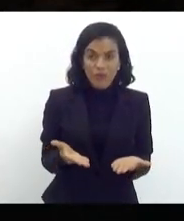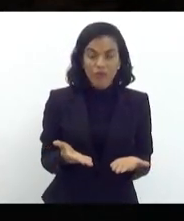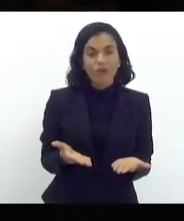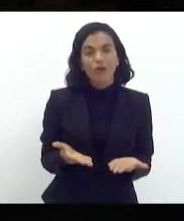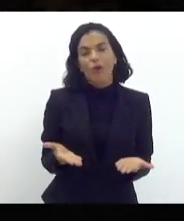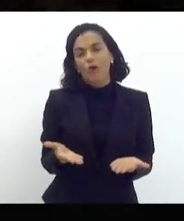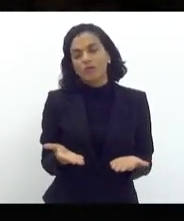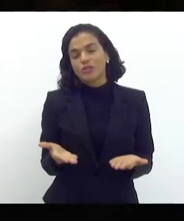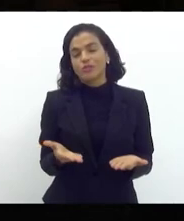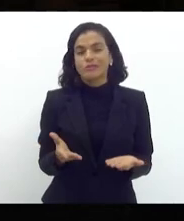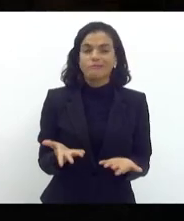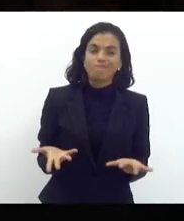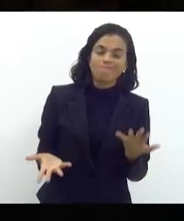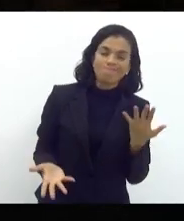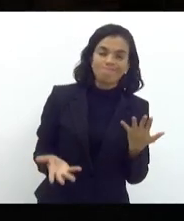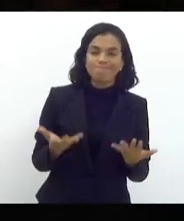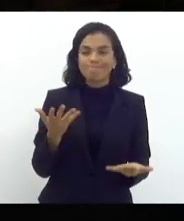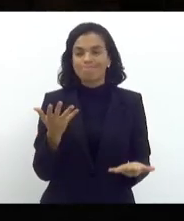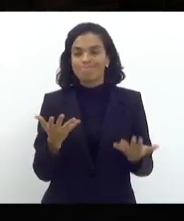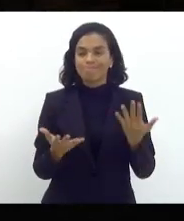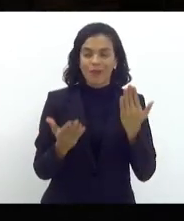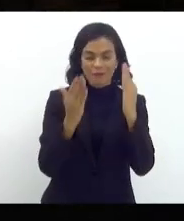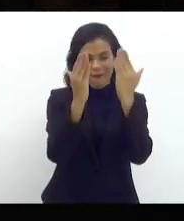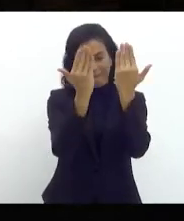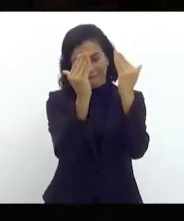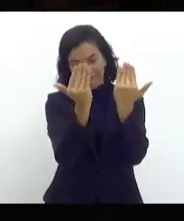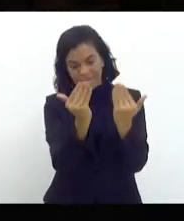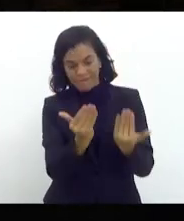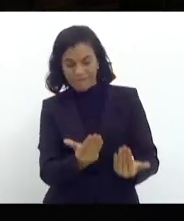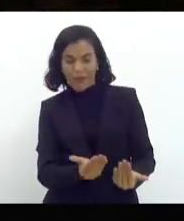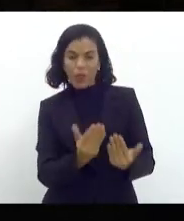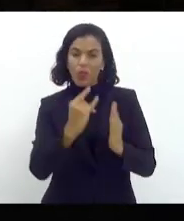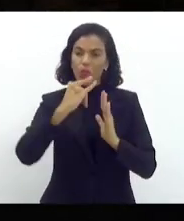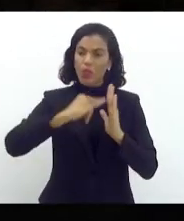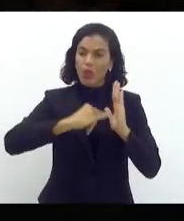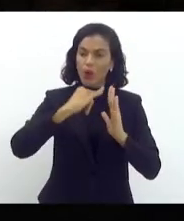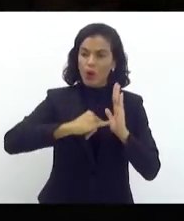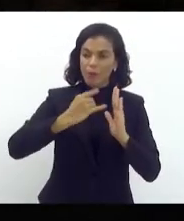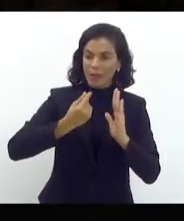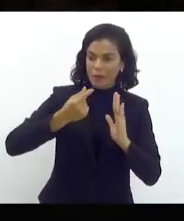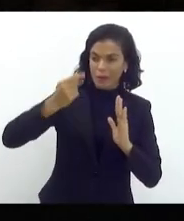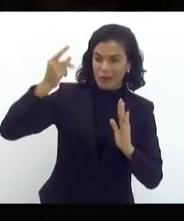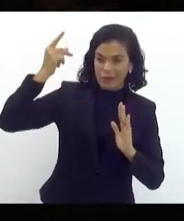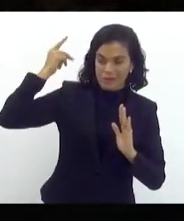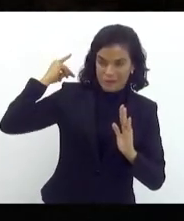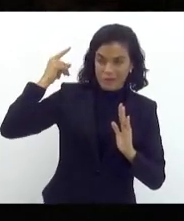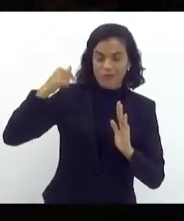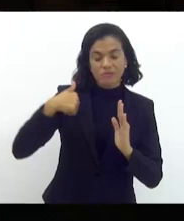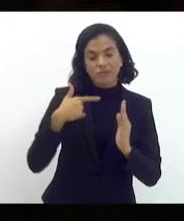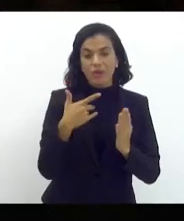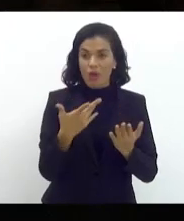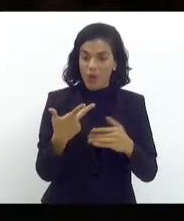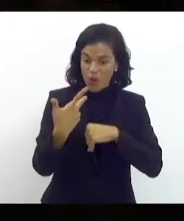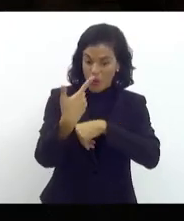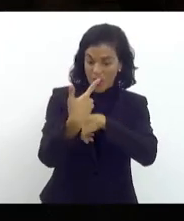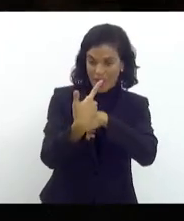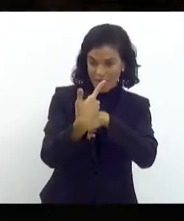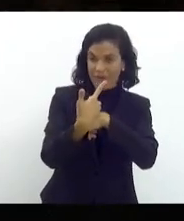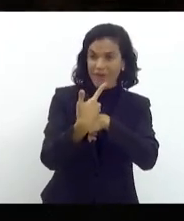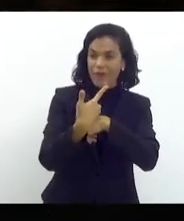fazendo uma revisão de alguns documentos antigos no meu gabinete Acabei de gravar um